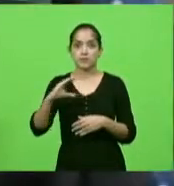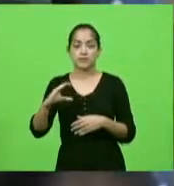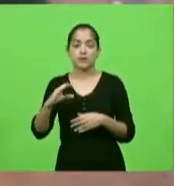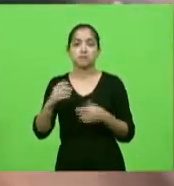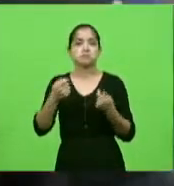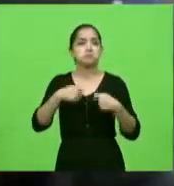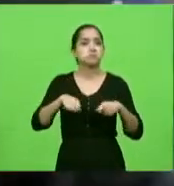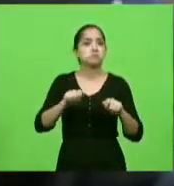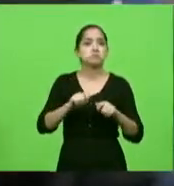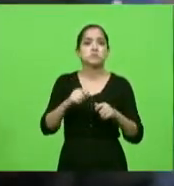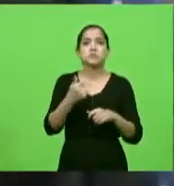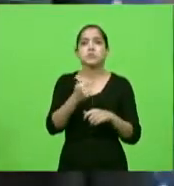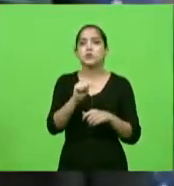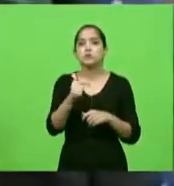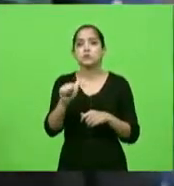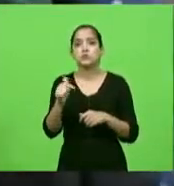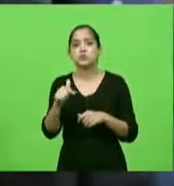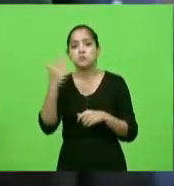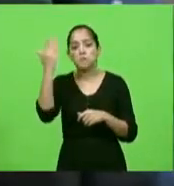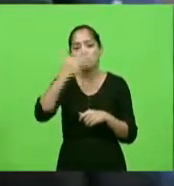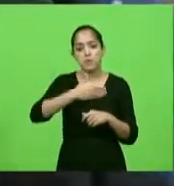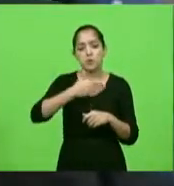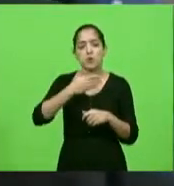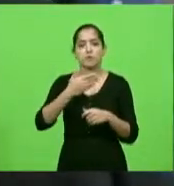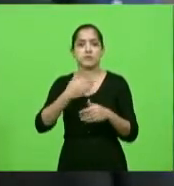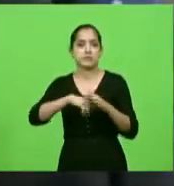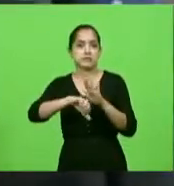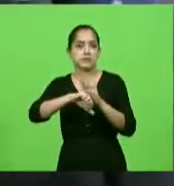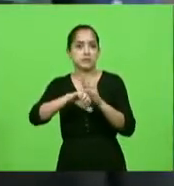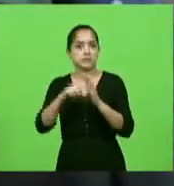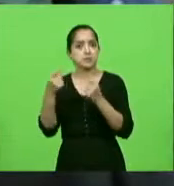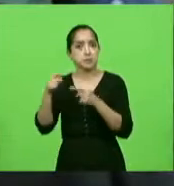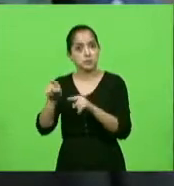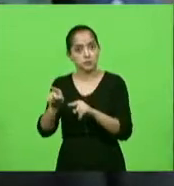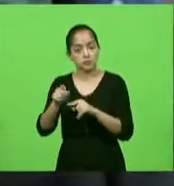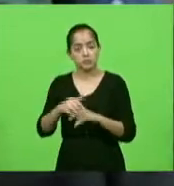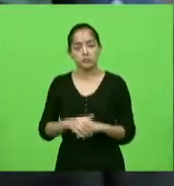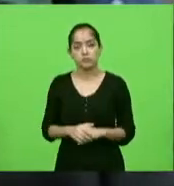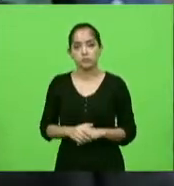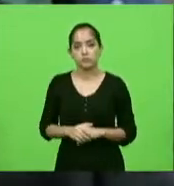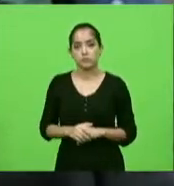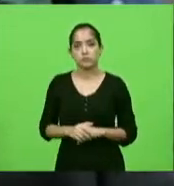indicia e não acha fatos ou provas incriminadoras contra o governador.